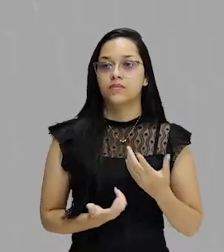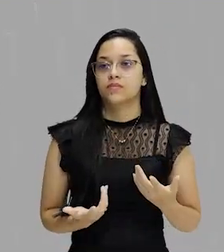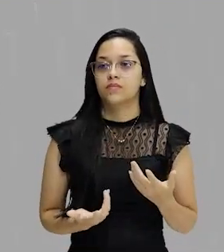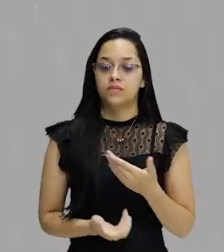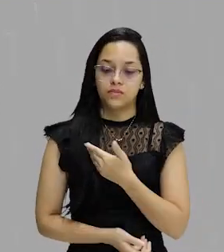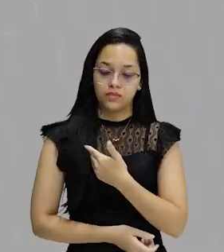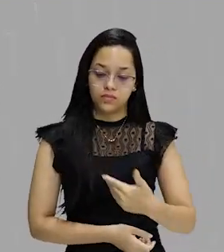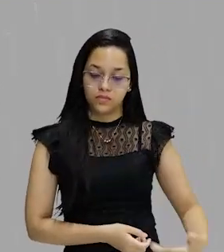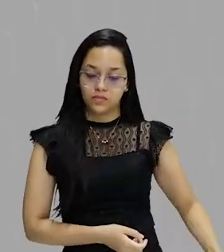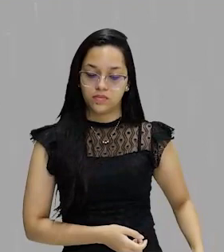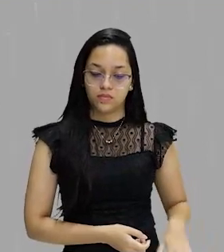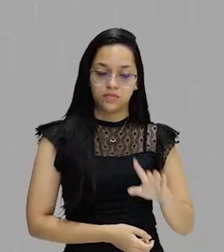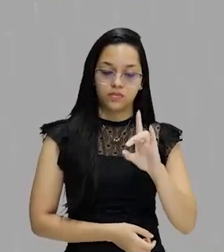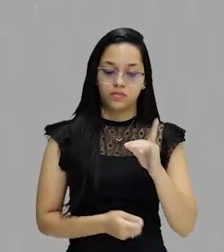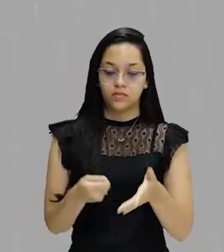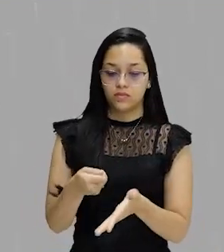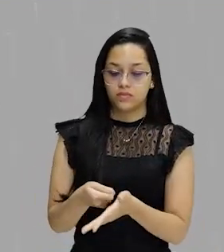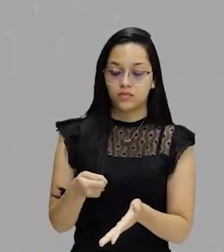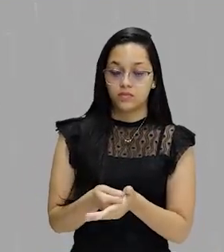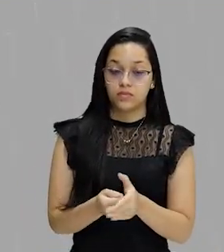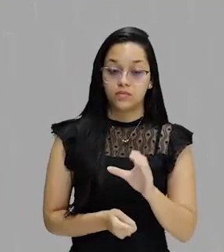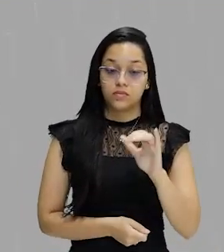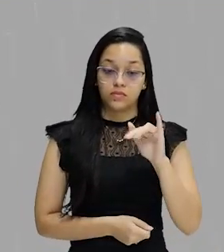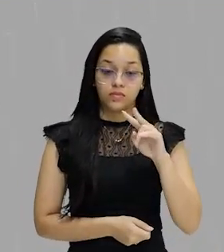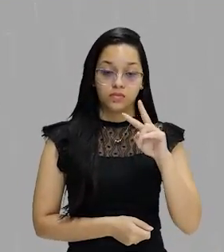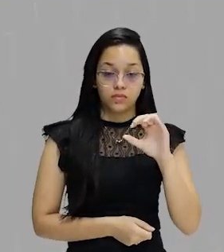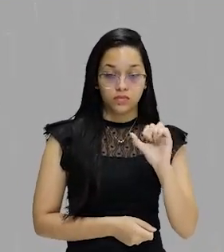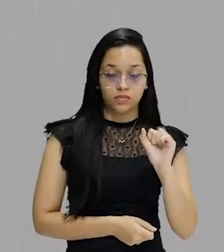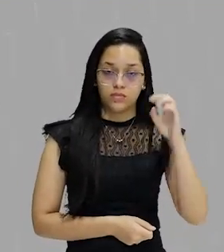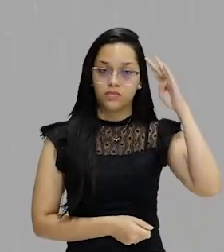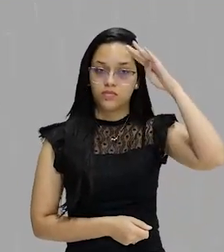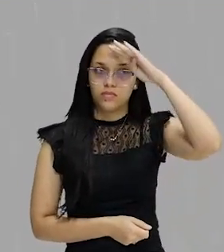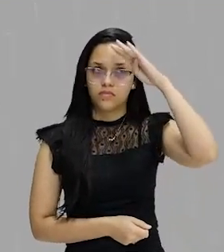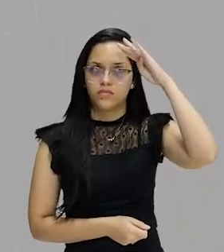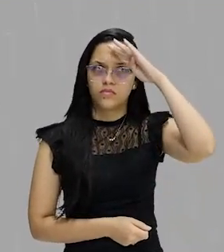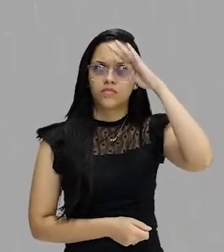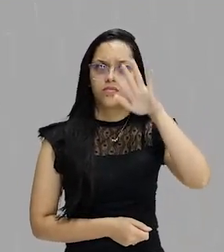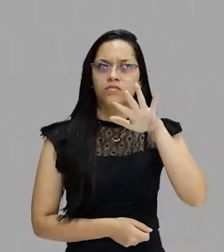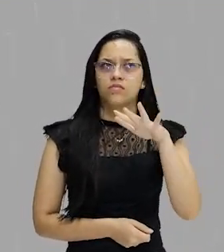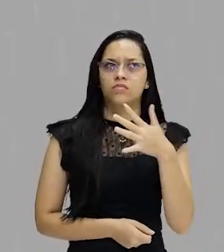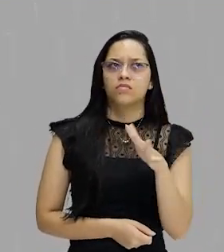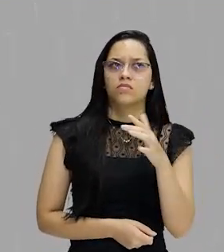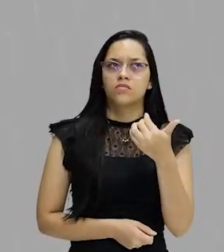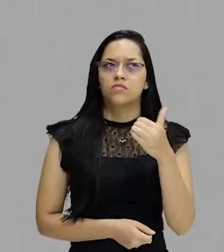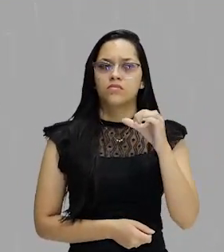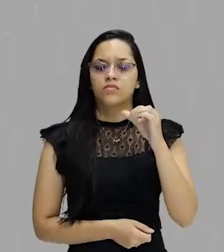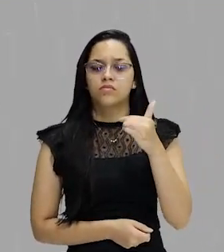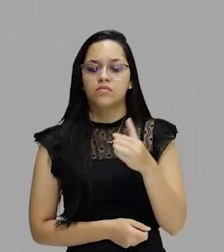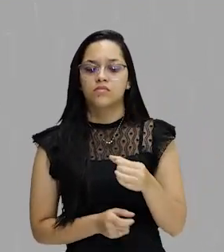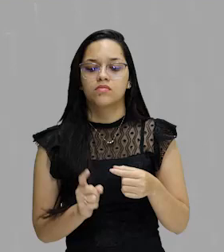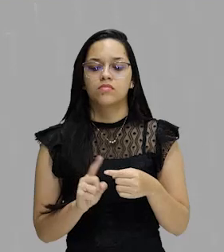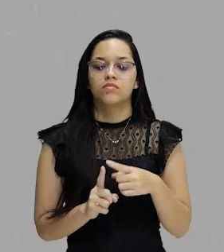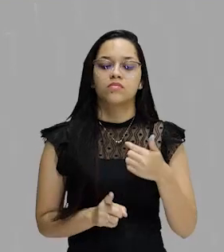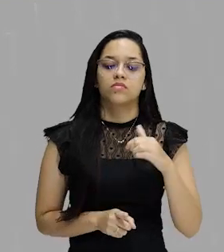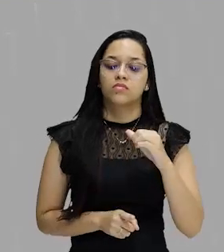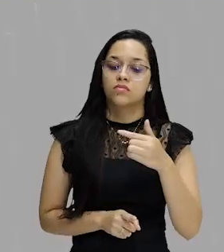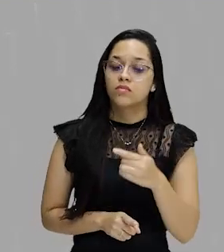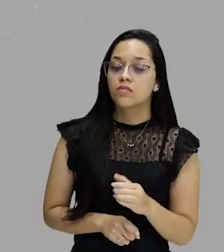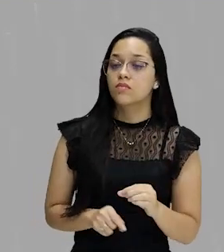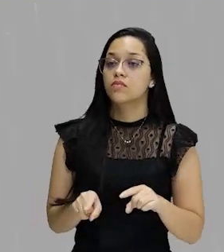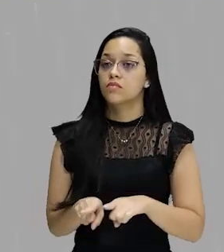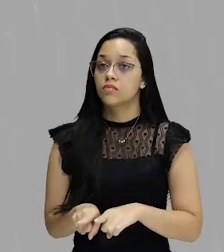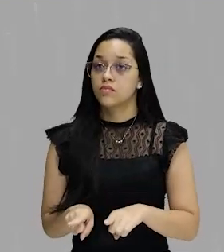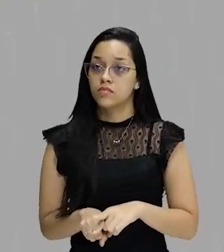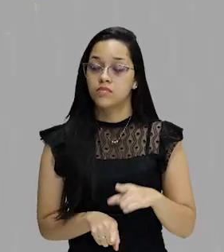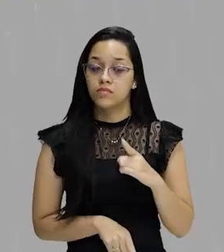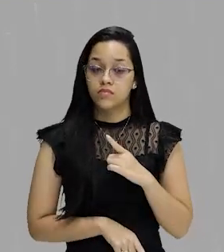dos governos ditatoriais civis militares no Brasil, na década aqui de 1960 a 70. Observe que a ditadura civil